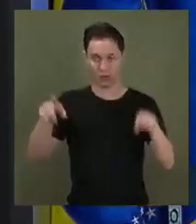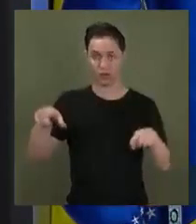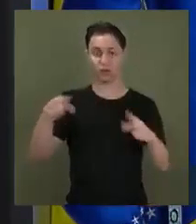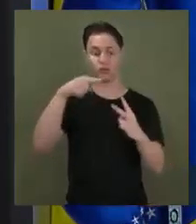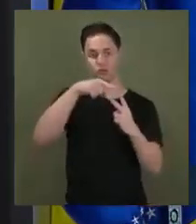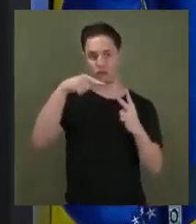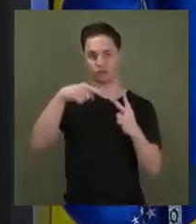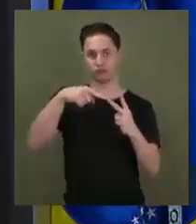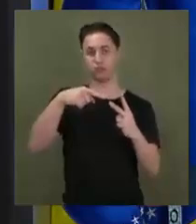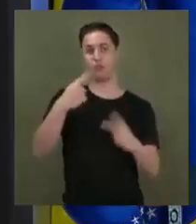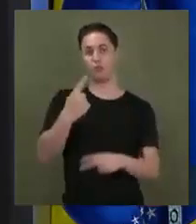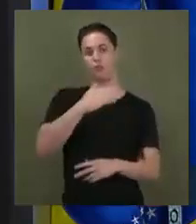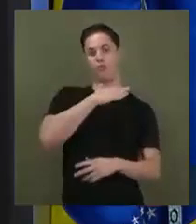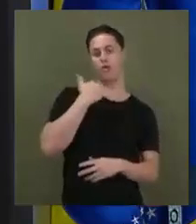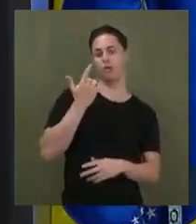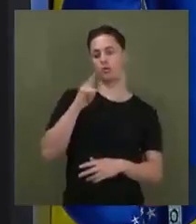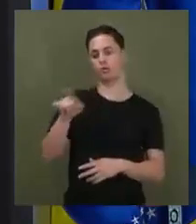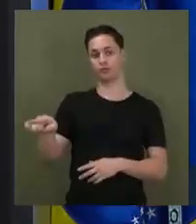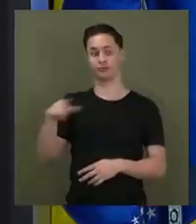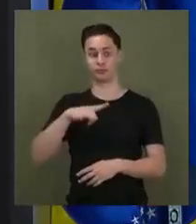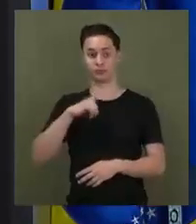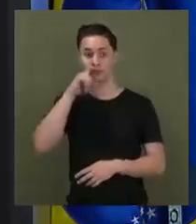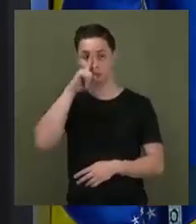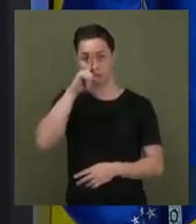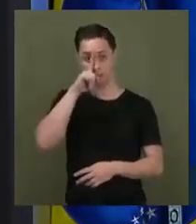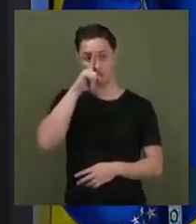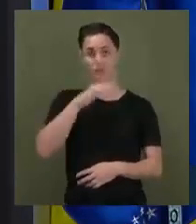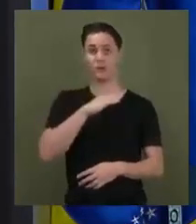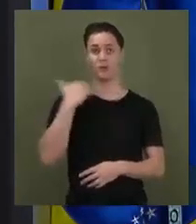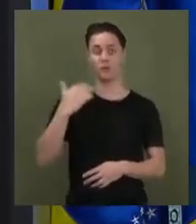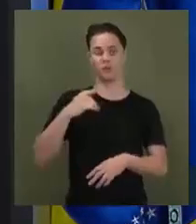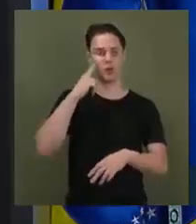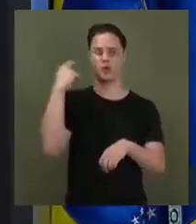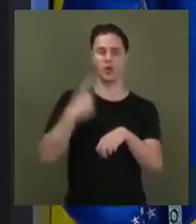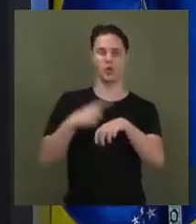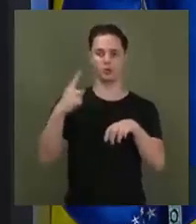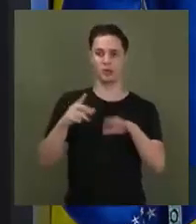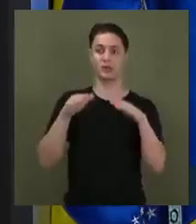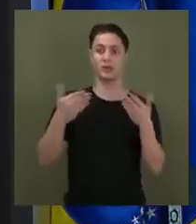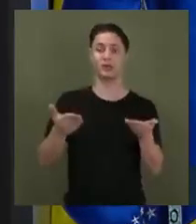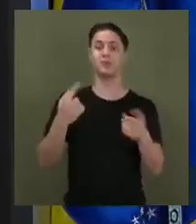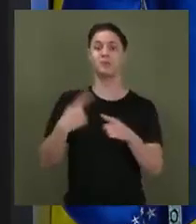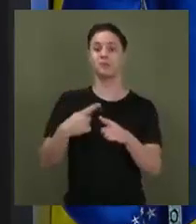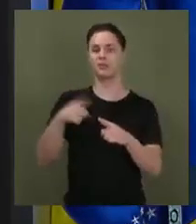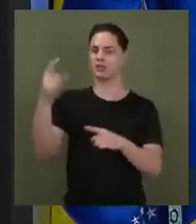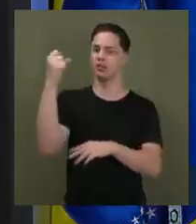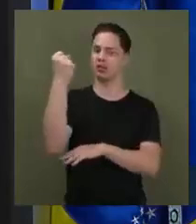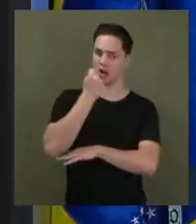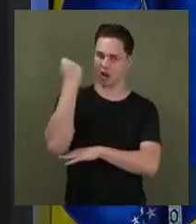pilotos, um morreu e o outro estava com risco de morrer de 1 hora para outra. Isso é muito